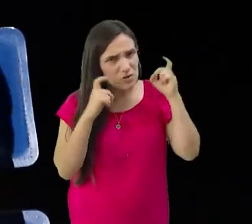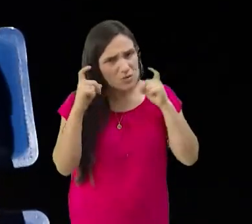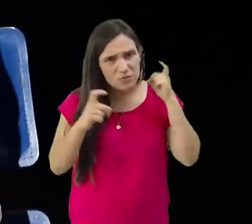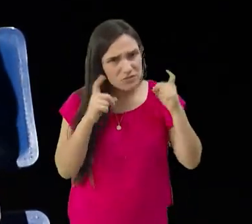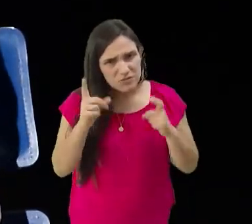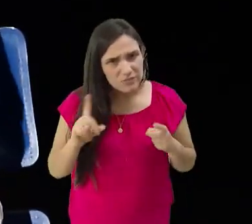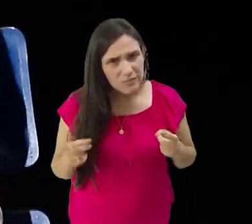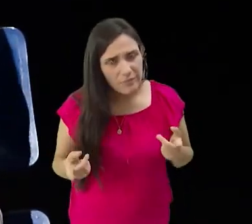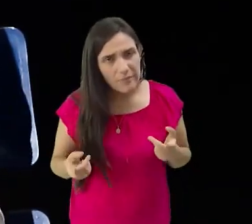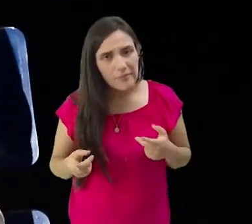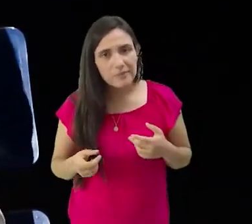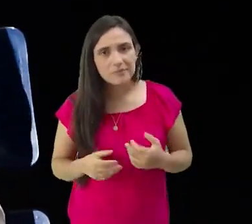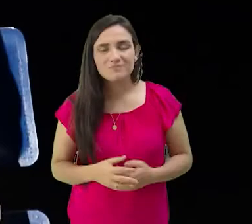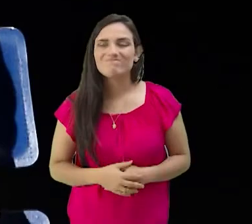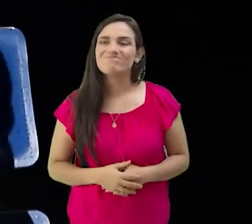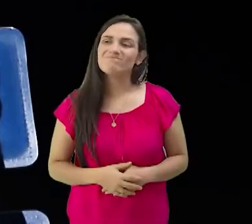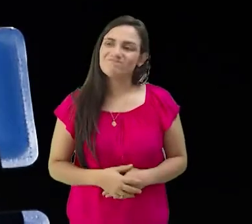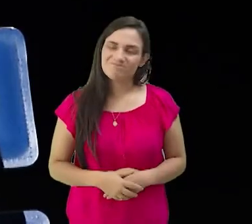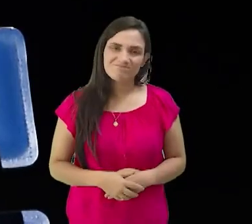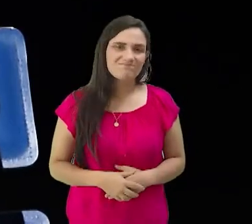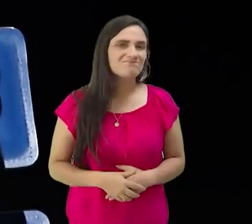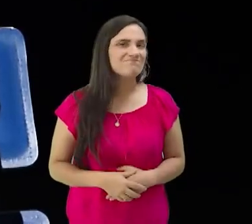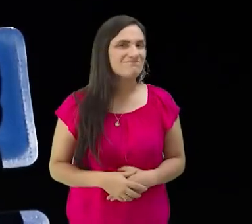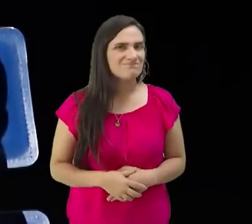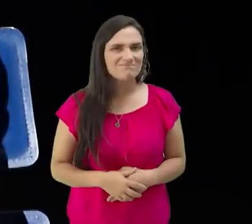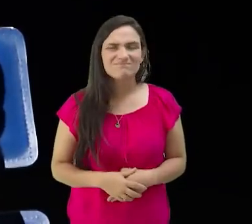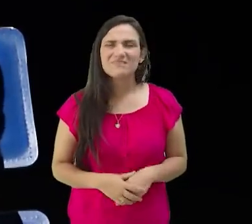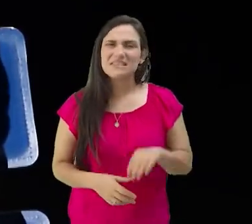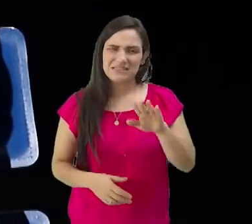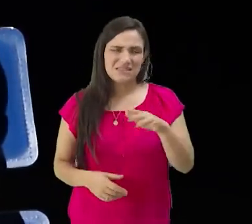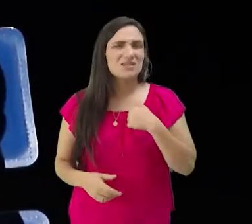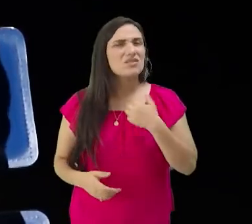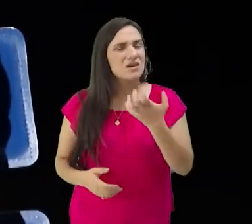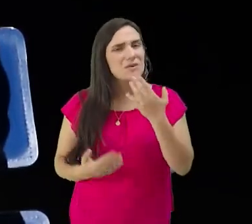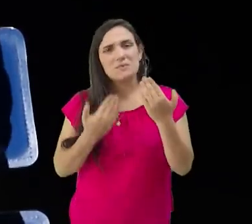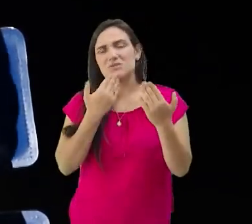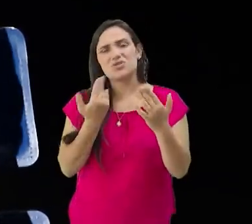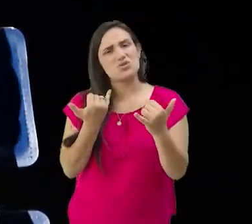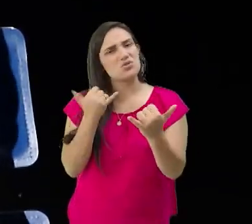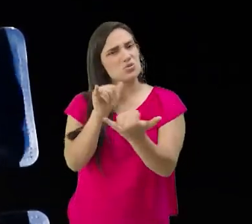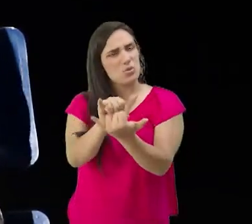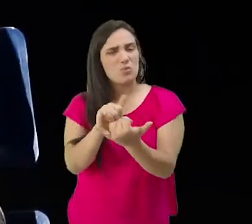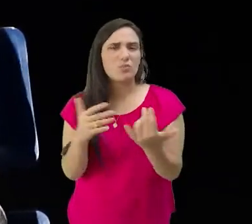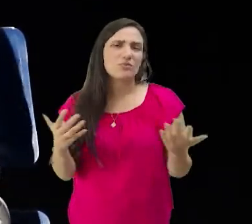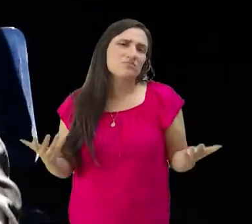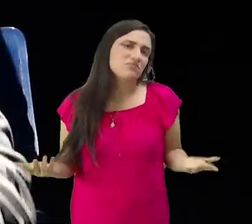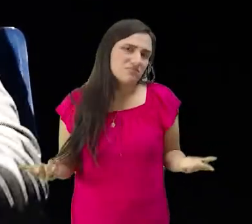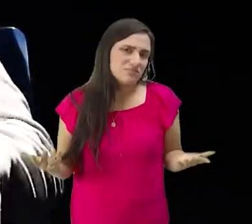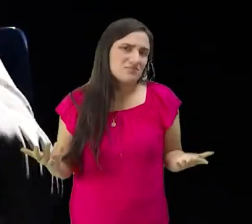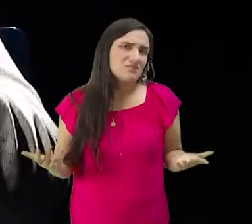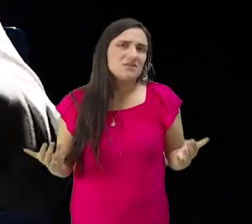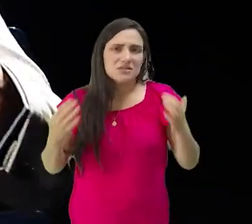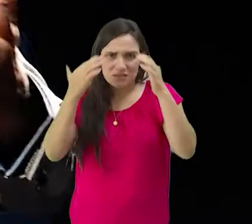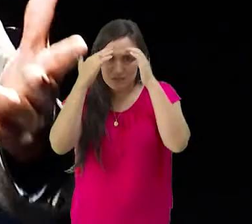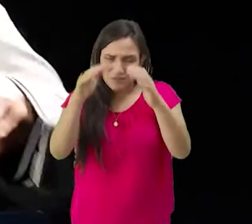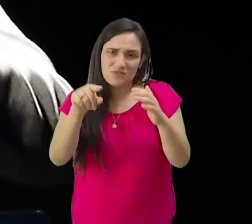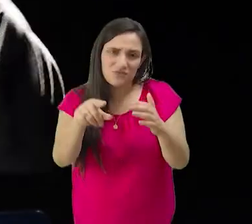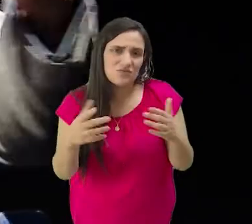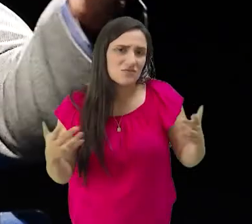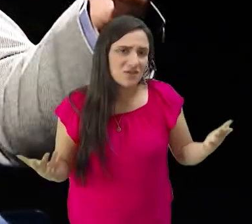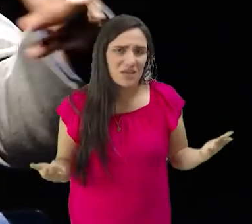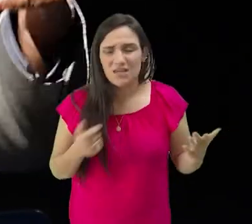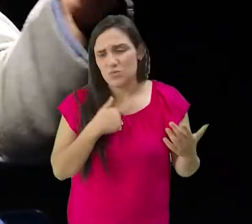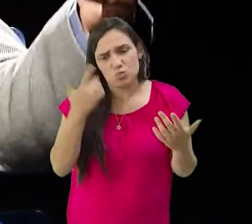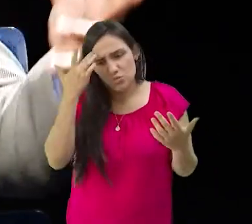pai também, às vezes fico pensando, puta, meus filhos são privados de um acesso às músicas, com todo respeito, quem sou eu aqui para